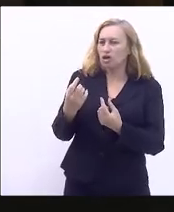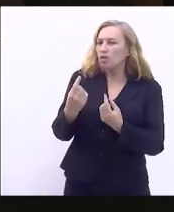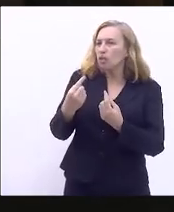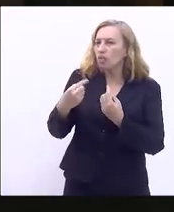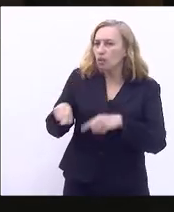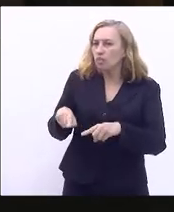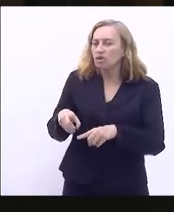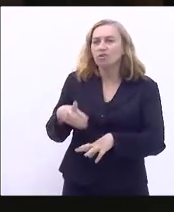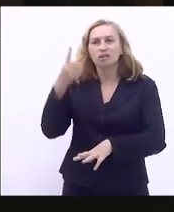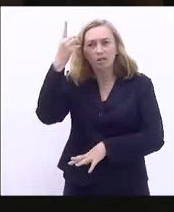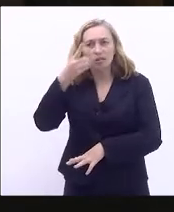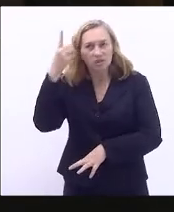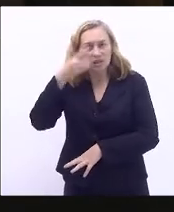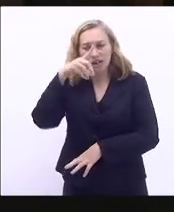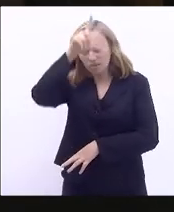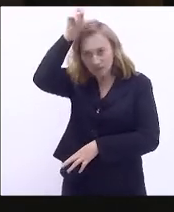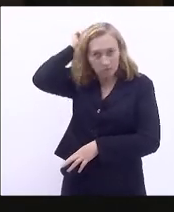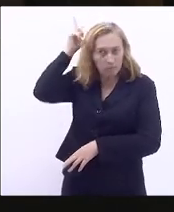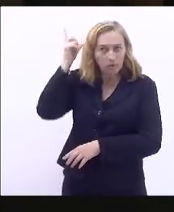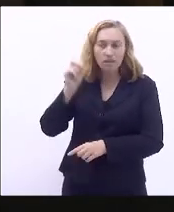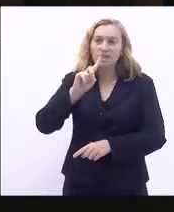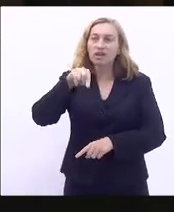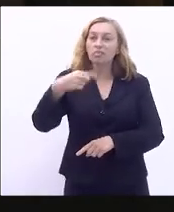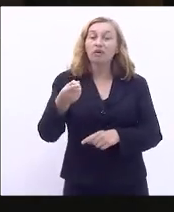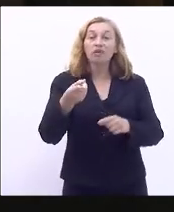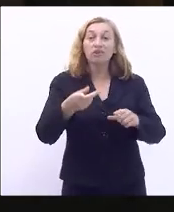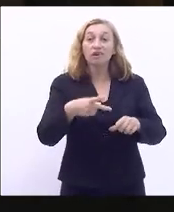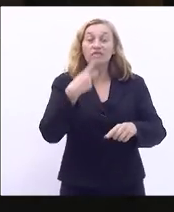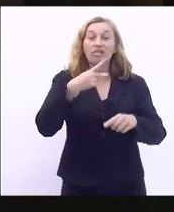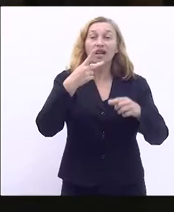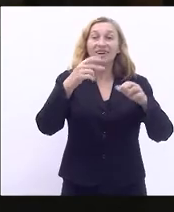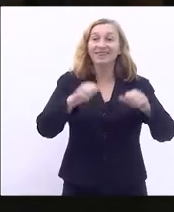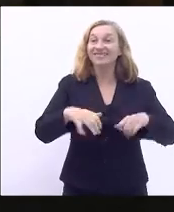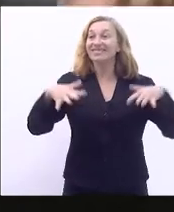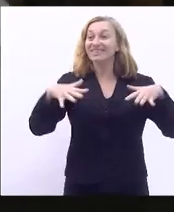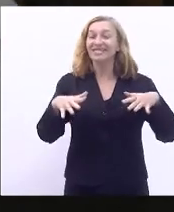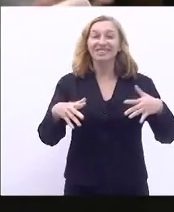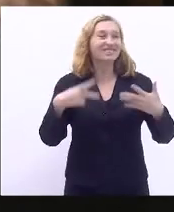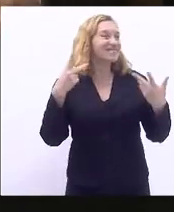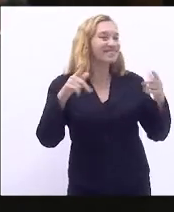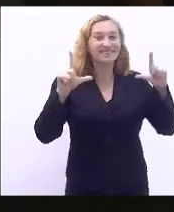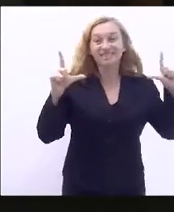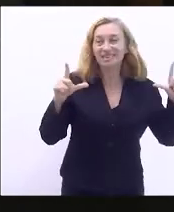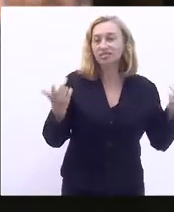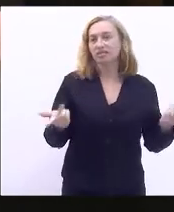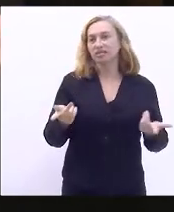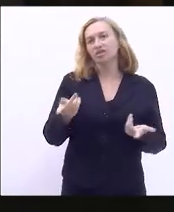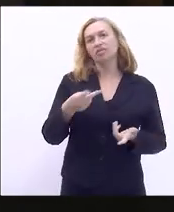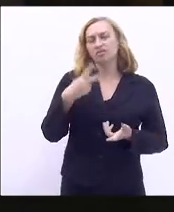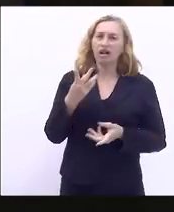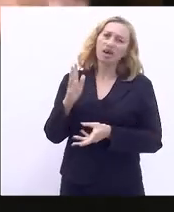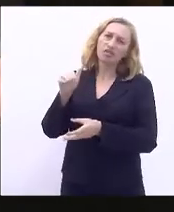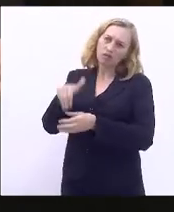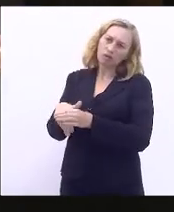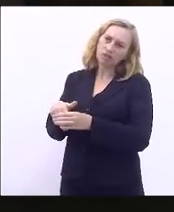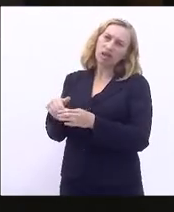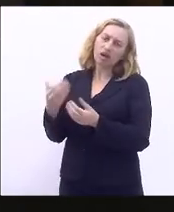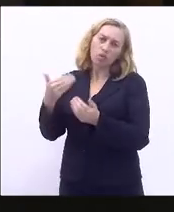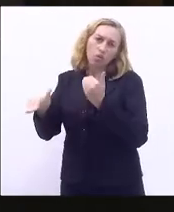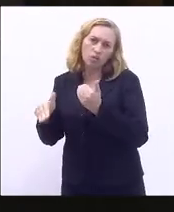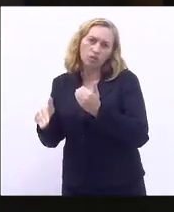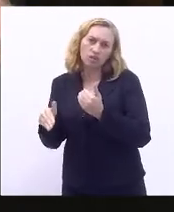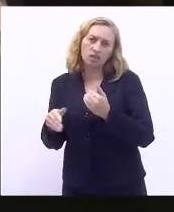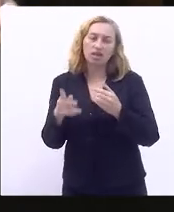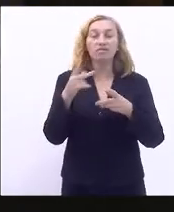Paulo e depois fazer discurso para as galerias, que é sempre mais fácil votar contra e fazer discurso,